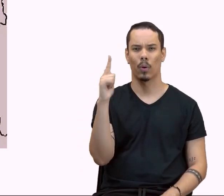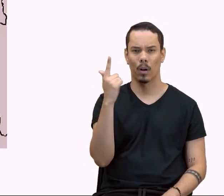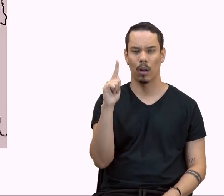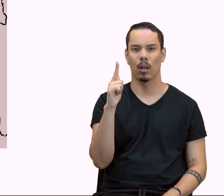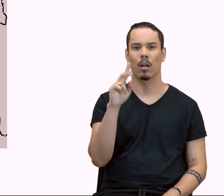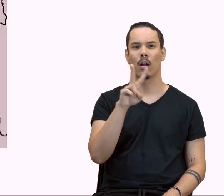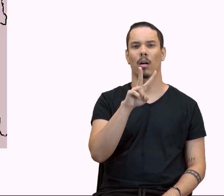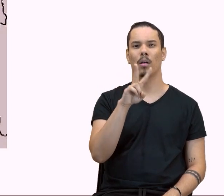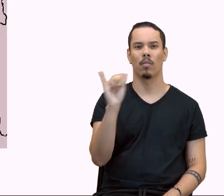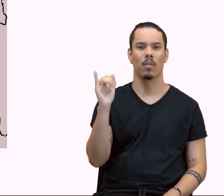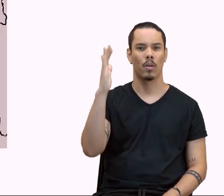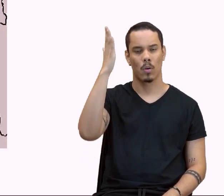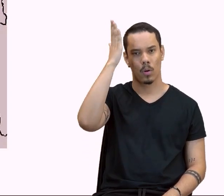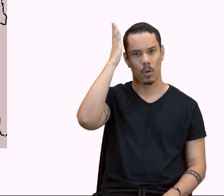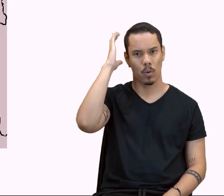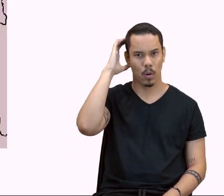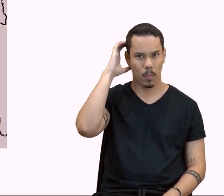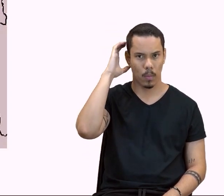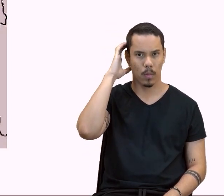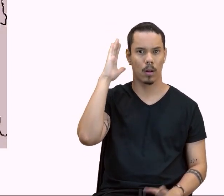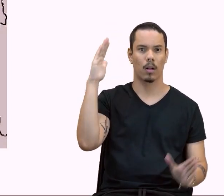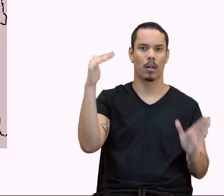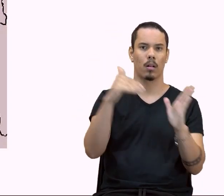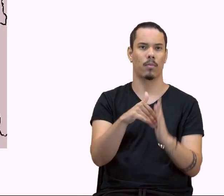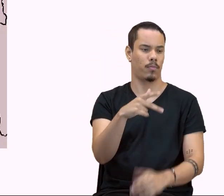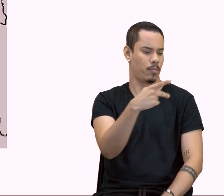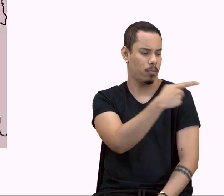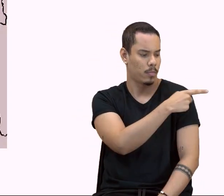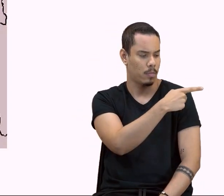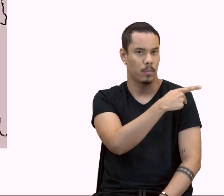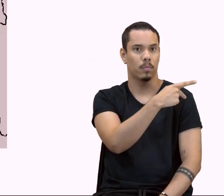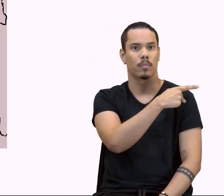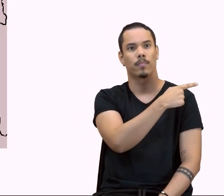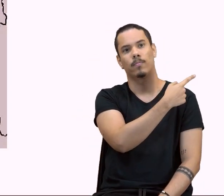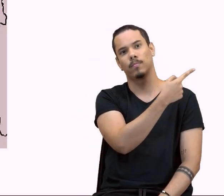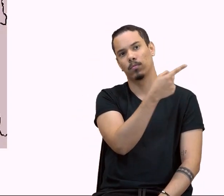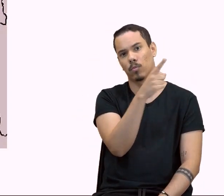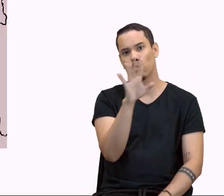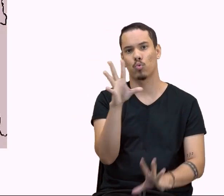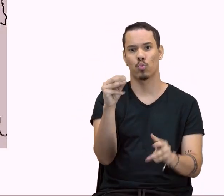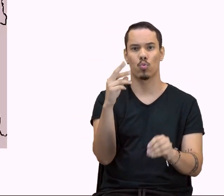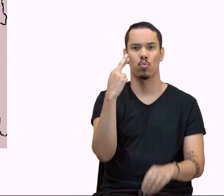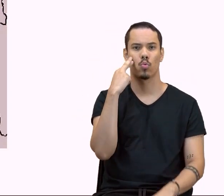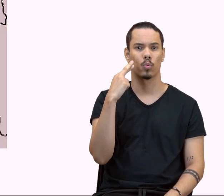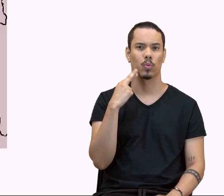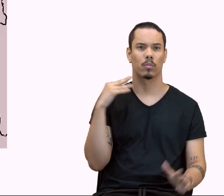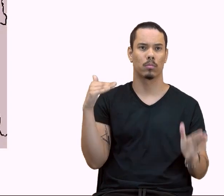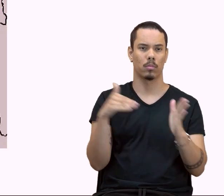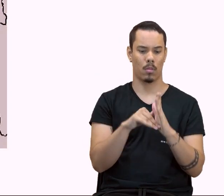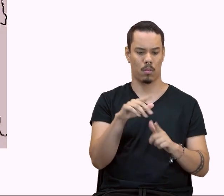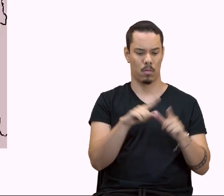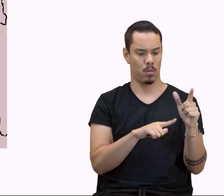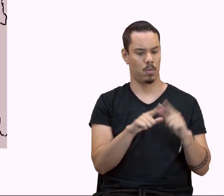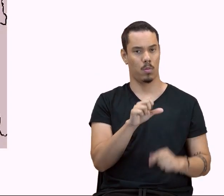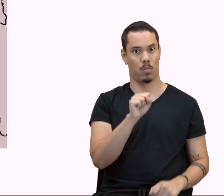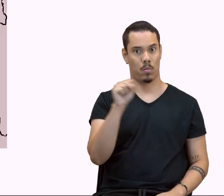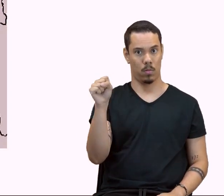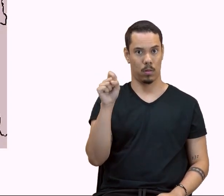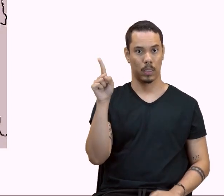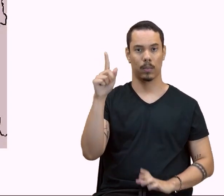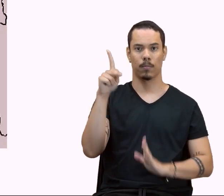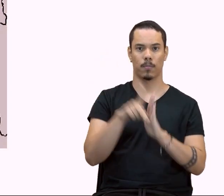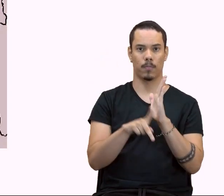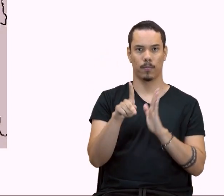por Cuiabá, chega em Vilhena, atravessa toda a Rondônia e vai até o Acre. E esse projeto de construção lá